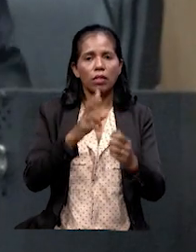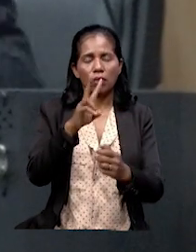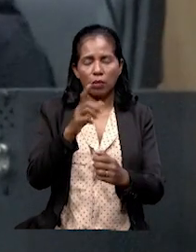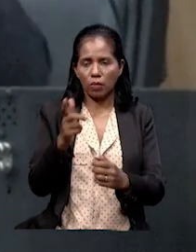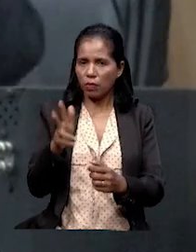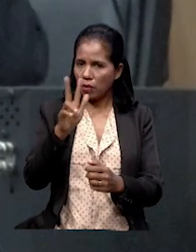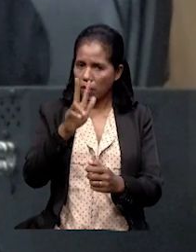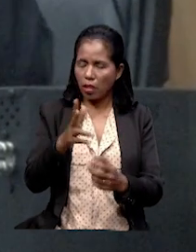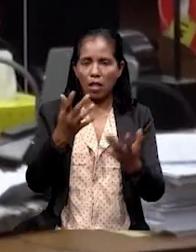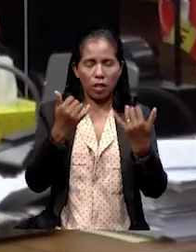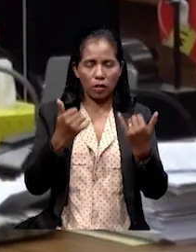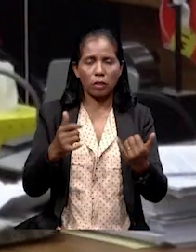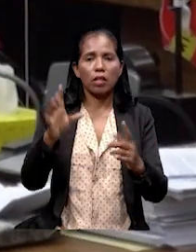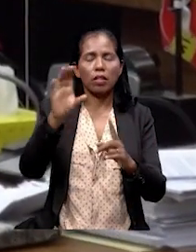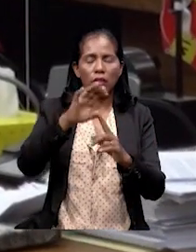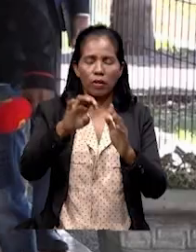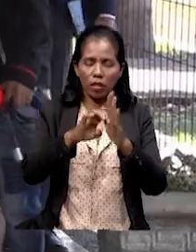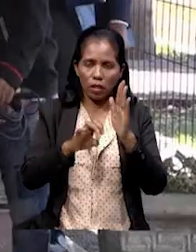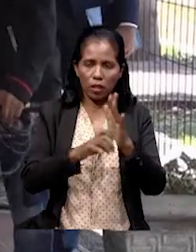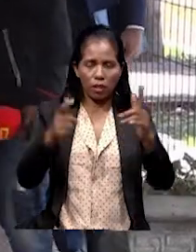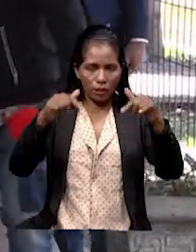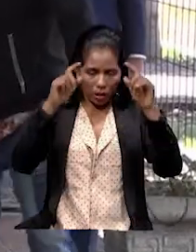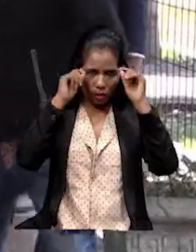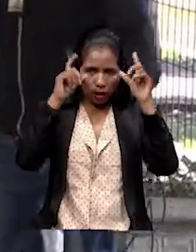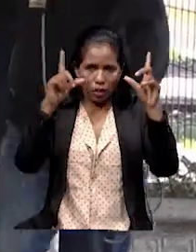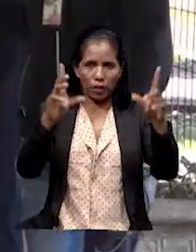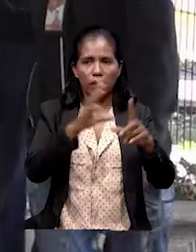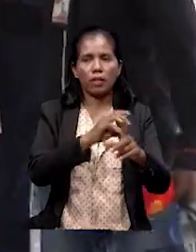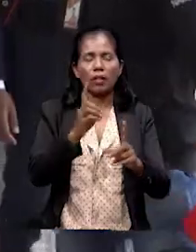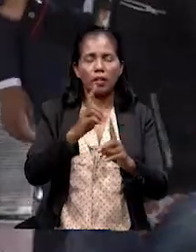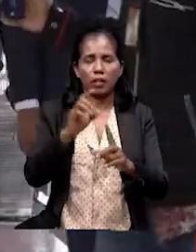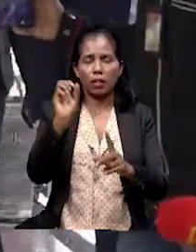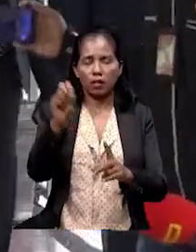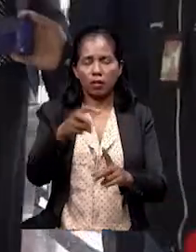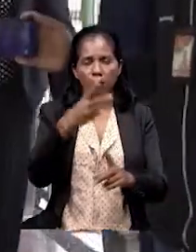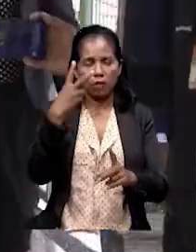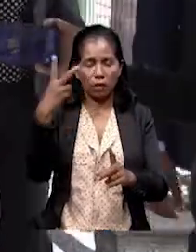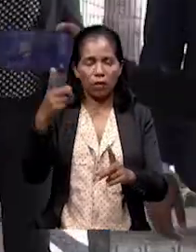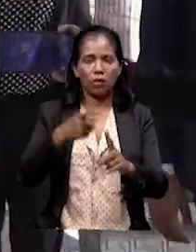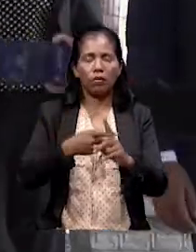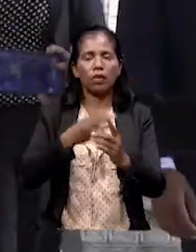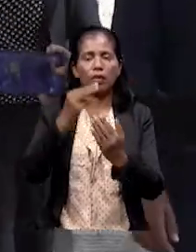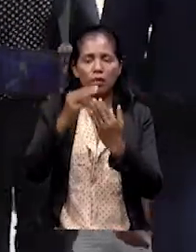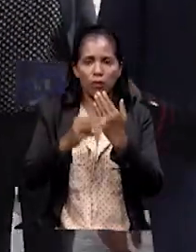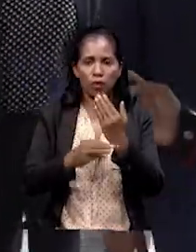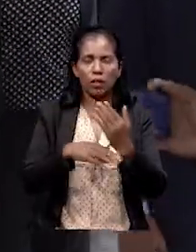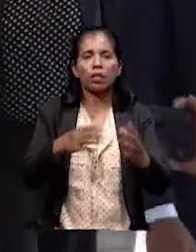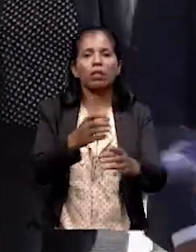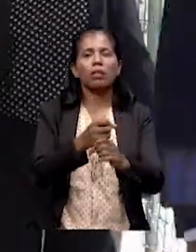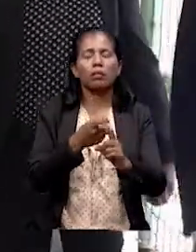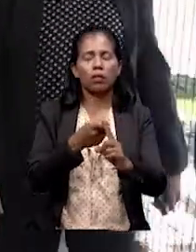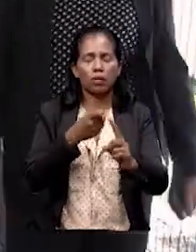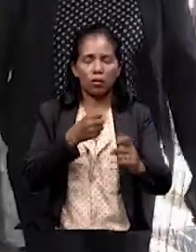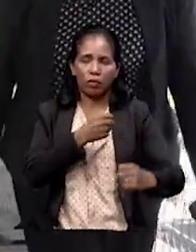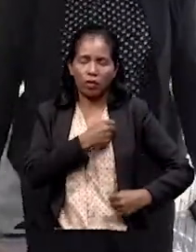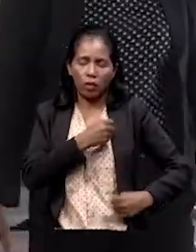No dedão né, se festado fila ona mais Timor-Leste, e a Lorenza Nuno Resingrua fulan março né, simo russi parada